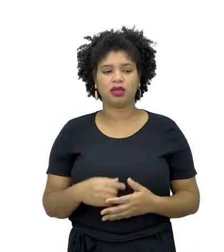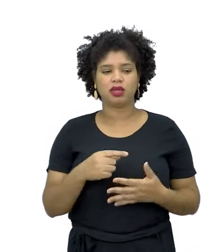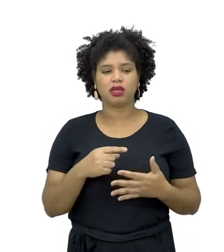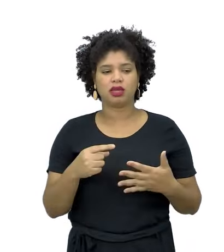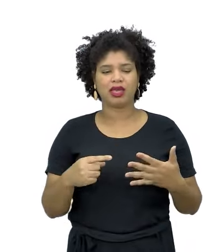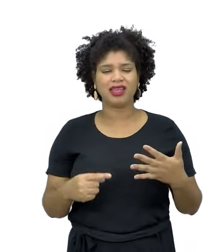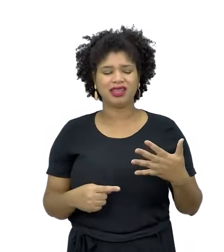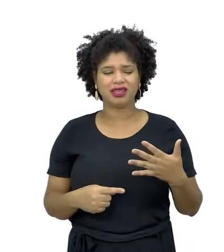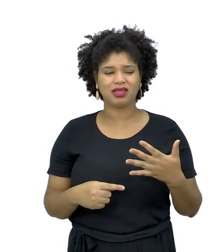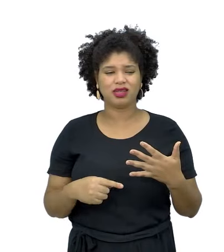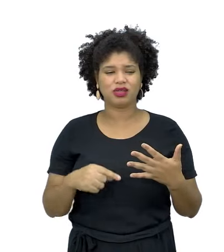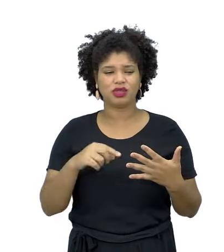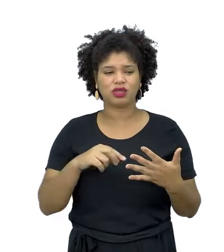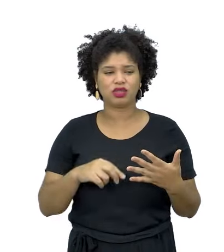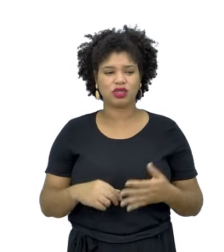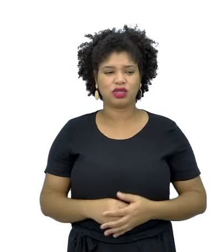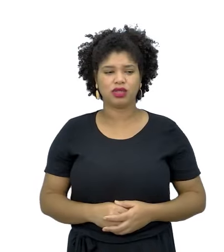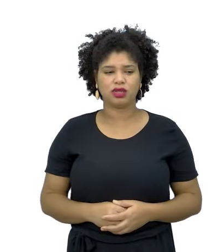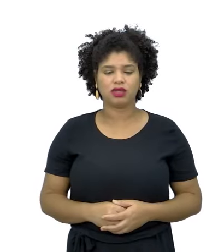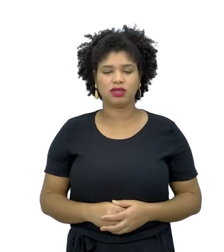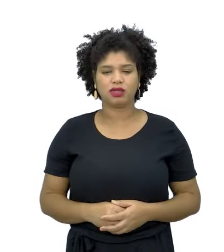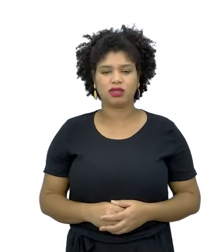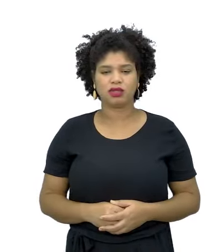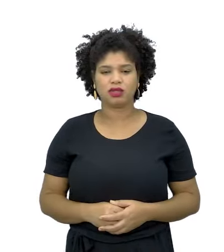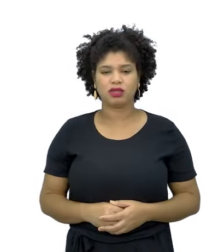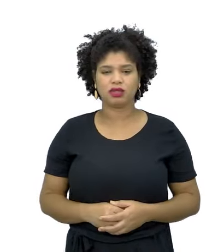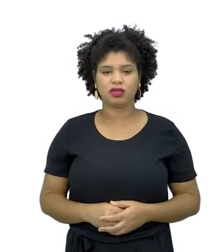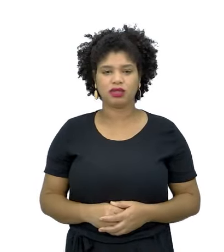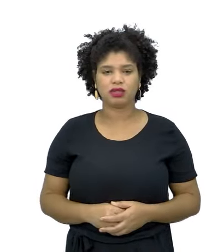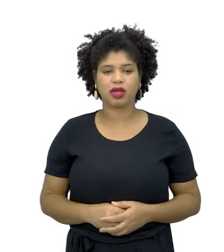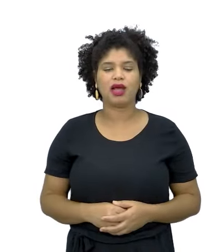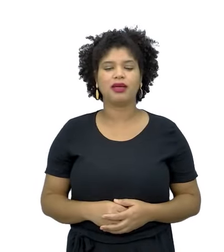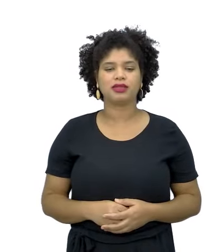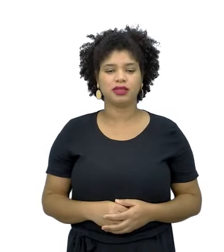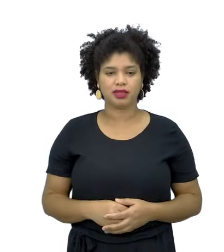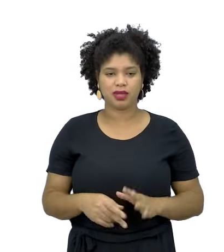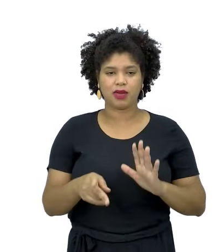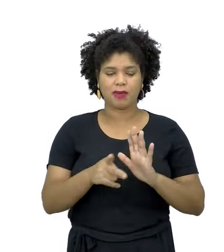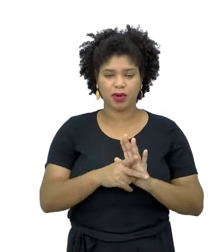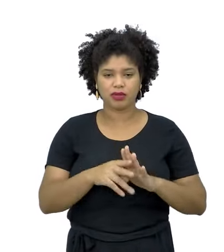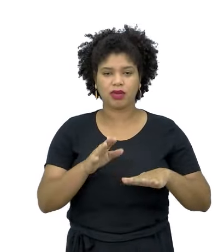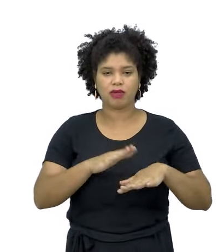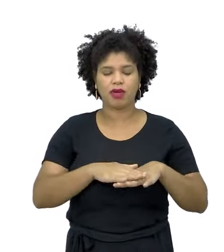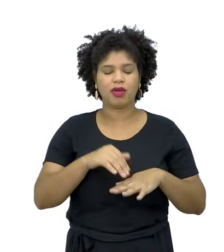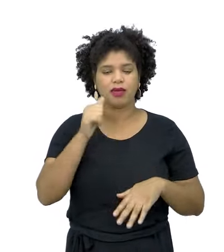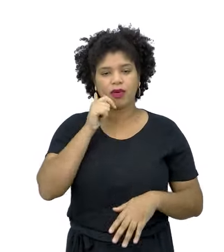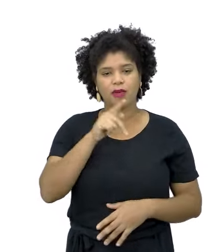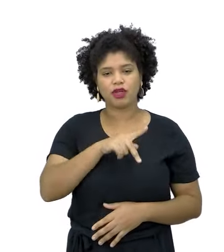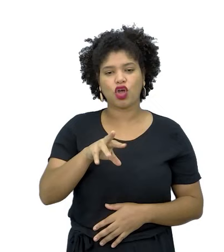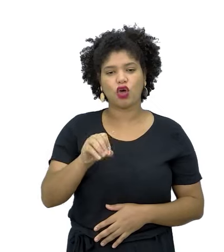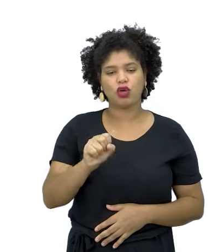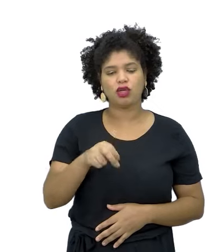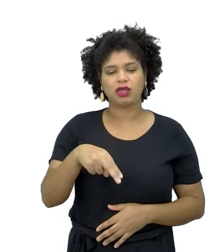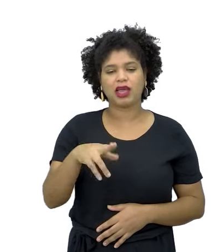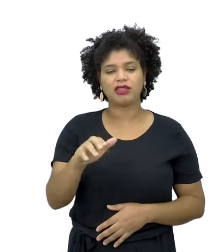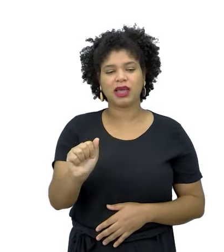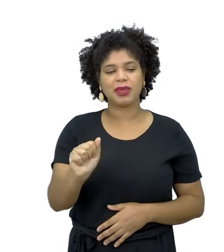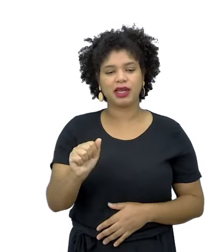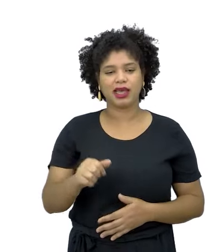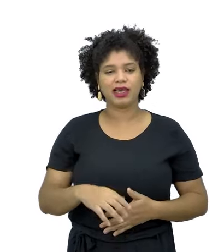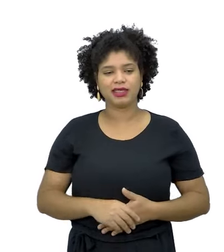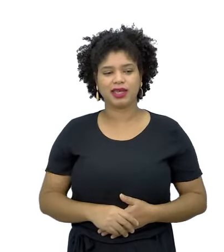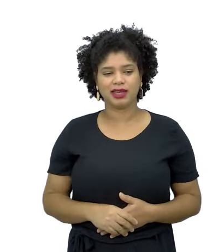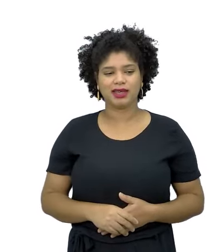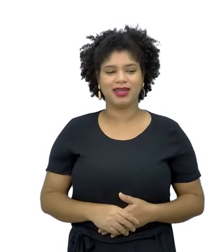formação de etapa, aquela que foi anteriormente, né, passada aí para vocês, com a professora Rosana.